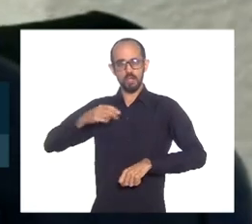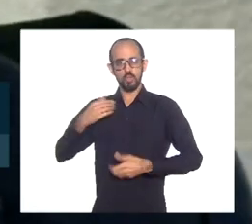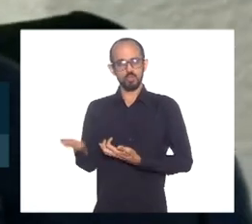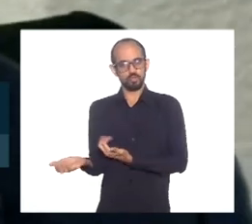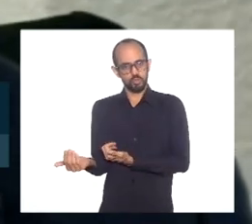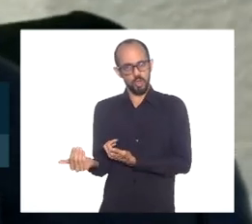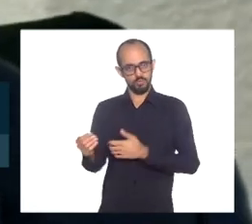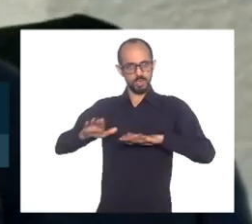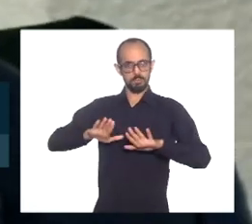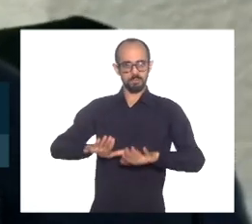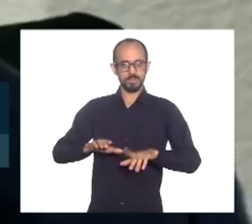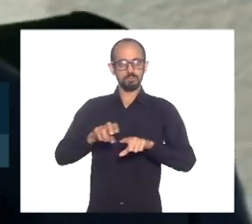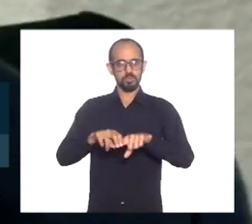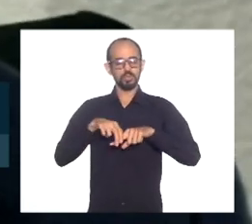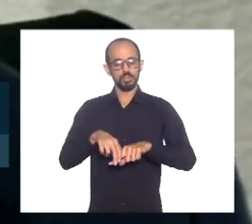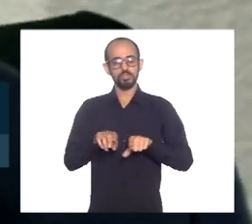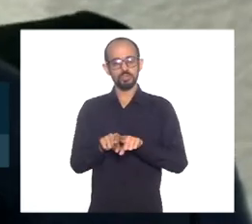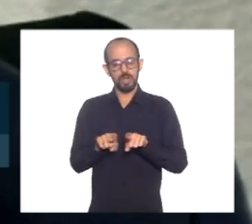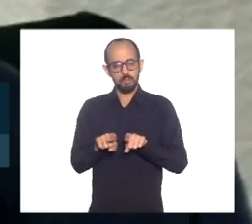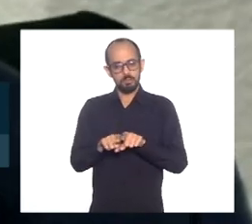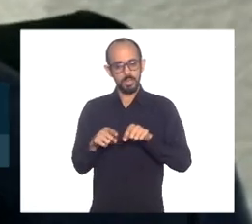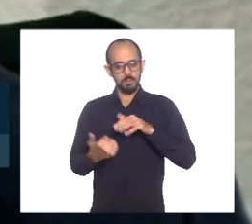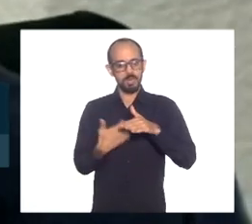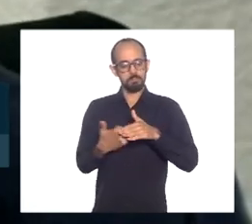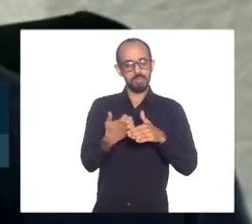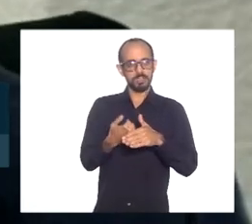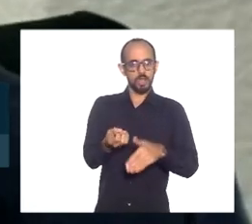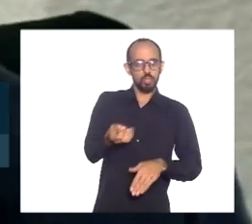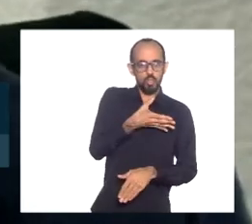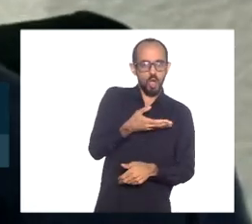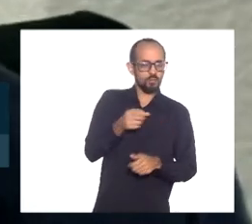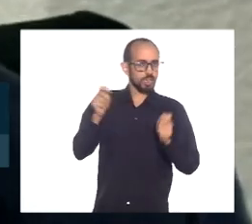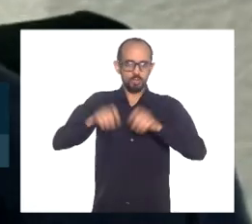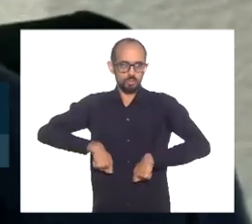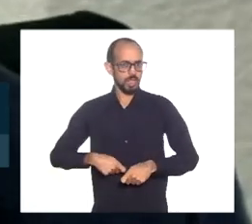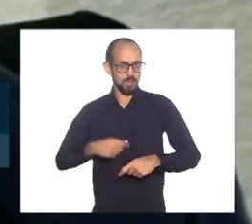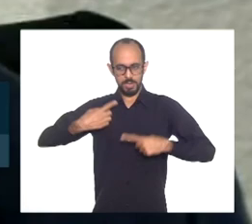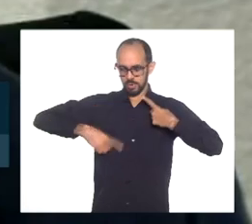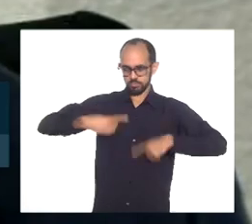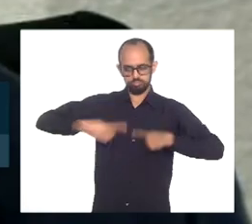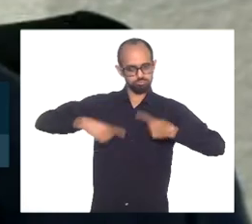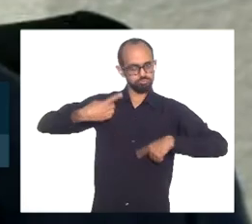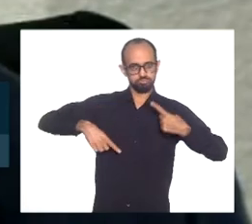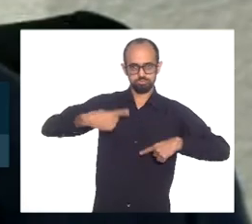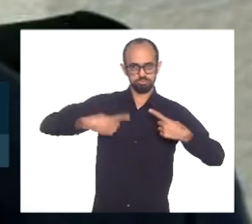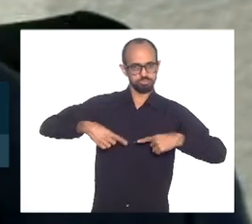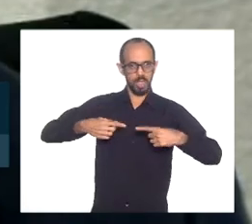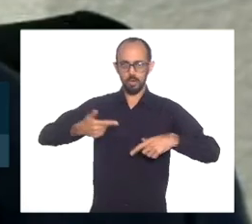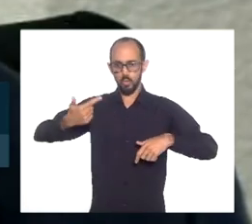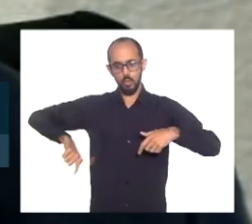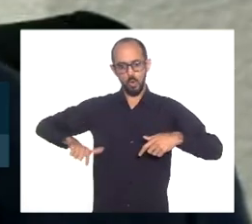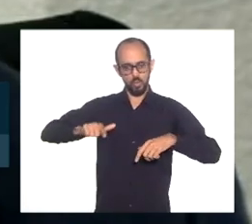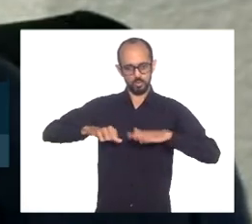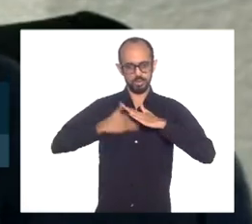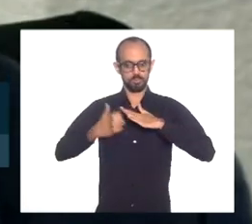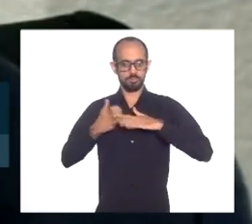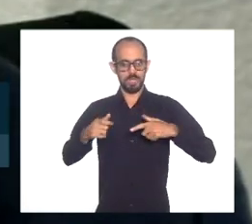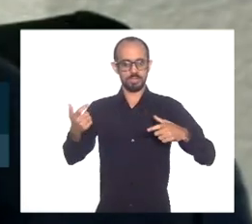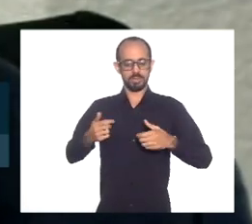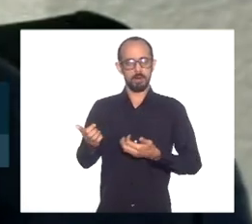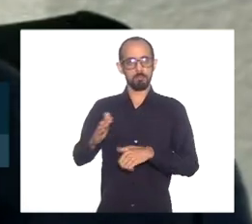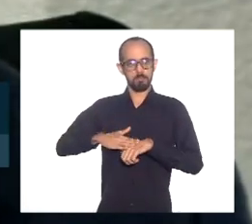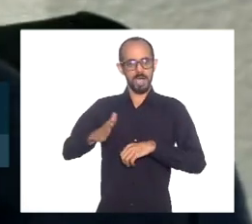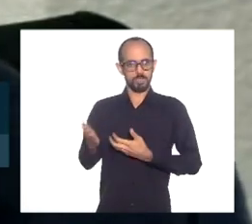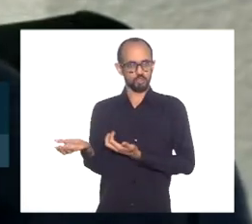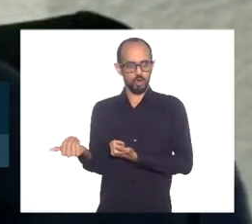como competir de saída com a indústria já madura, que já teve grande escala e um custo menor, né? E foi a